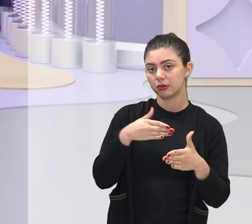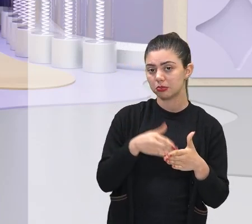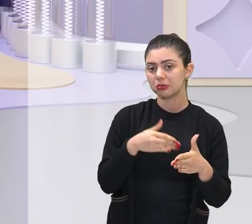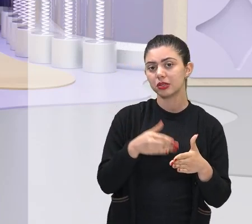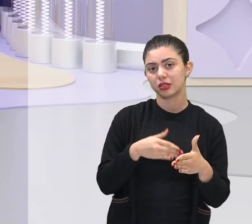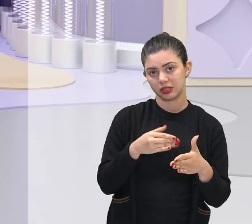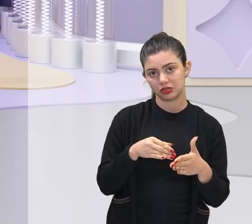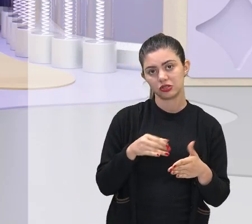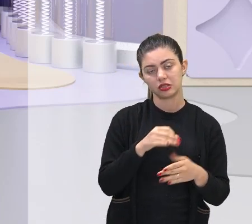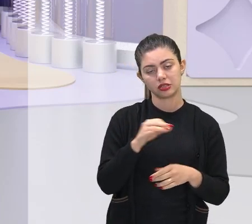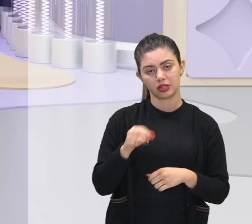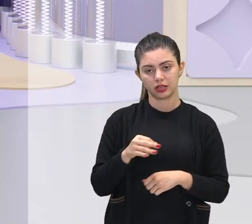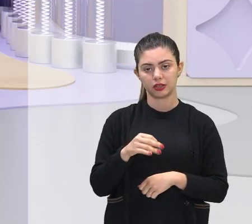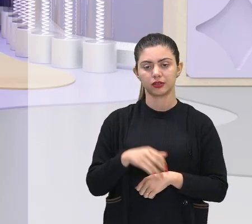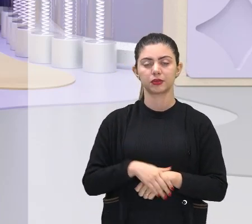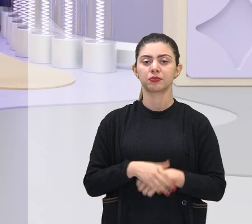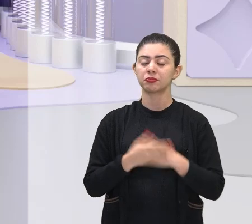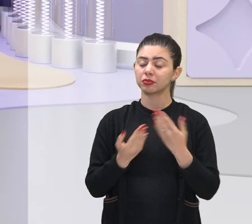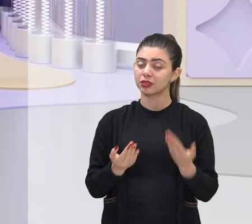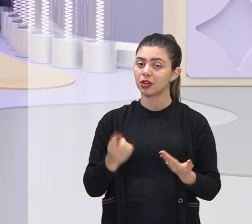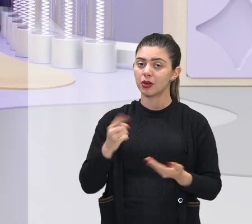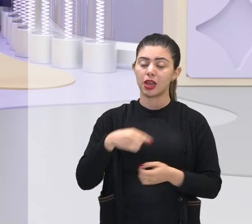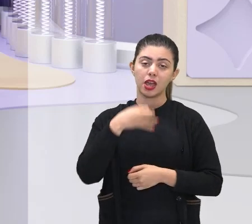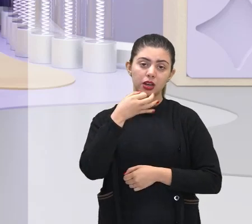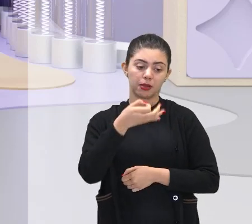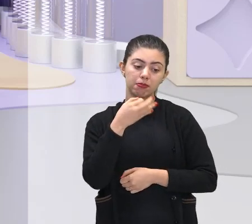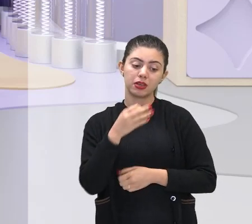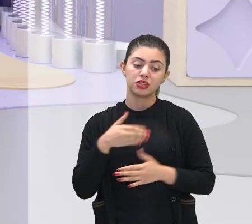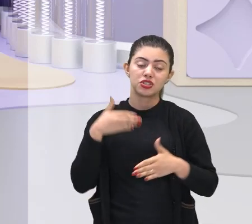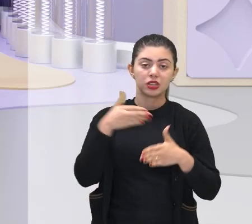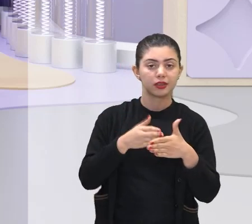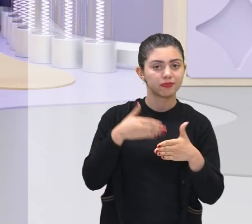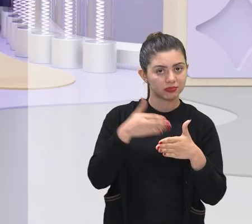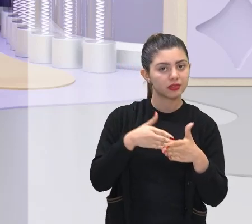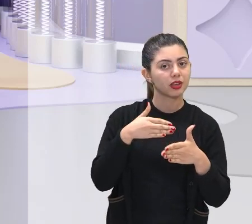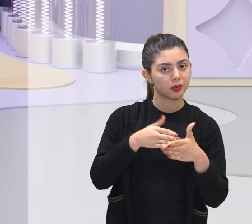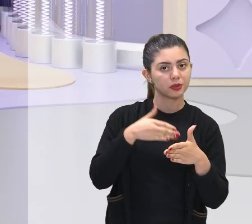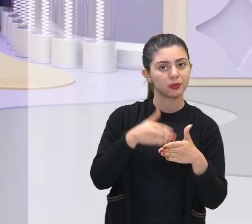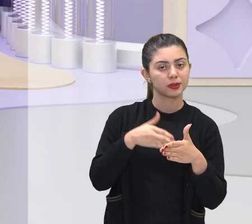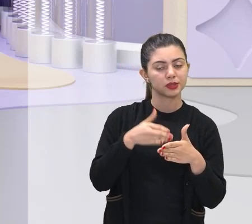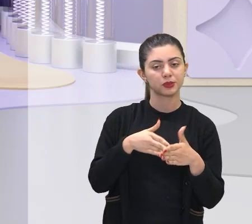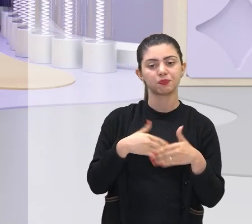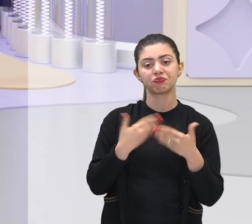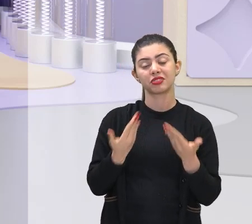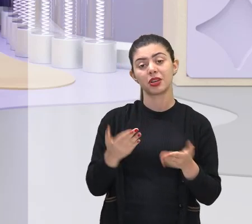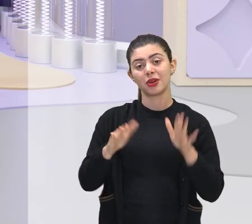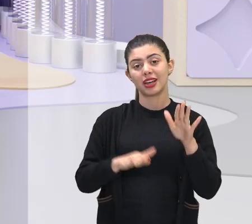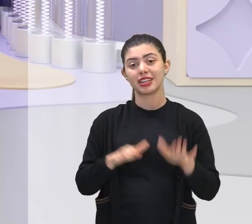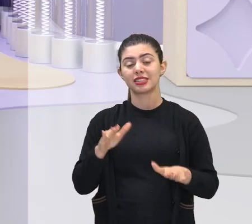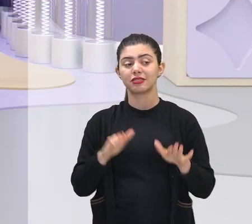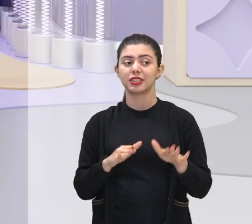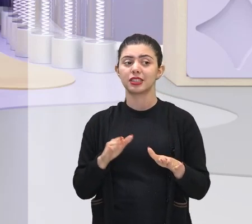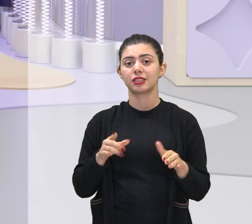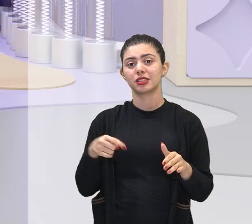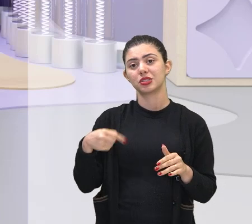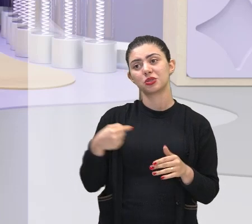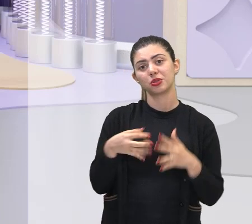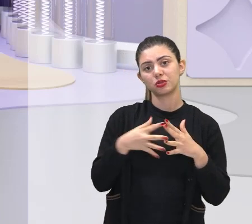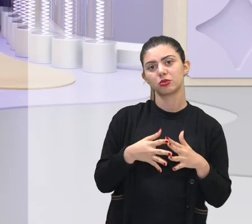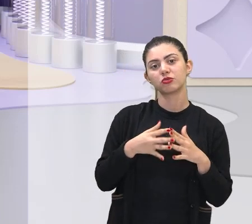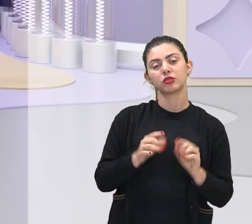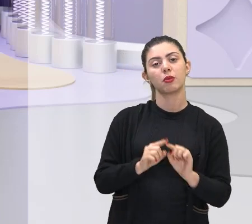linha muito tênue, ou seja, é um limite muito delicado, é um limite que às vezes não é bem claro, mas